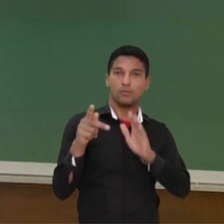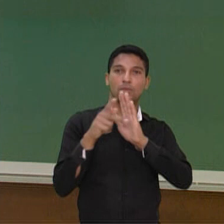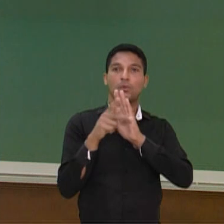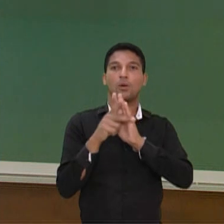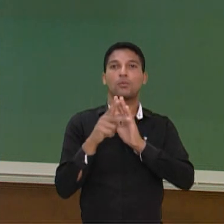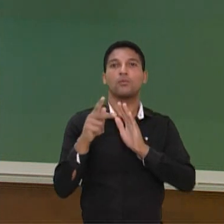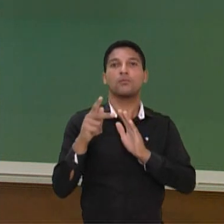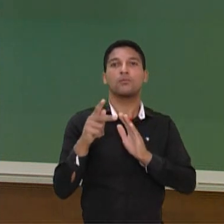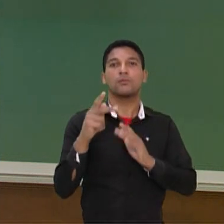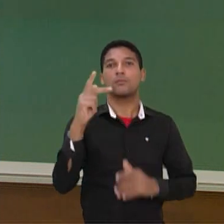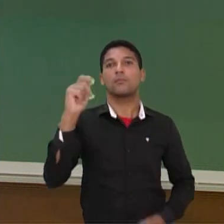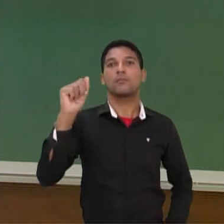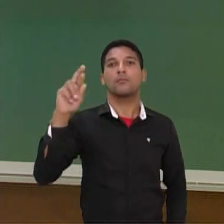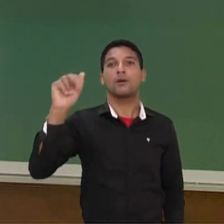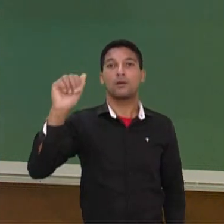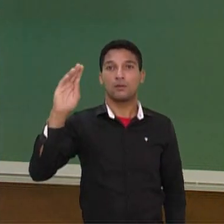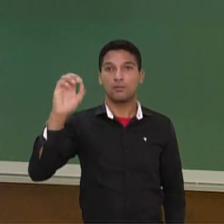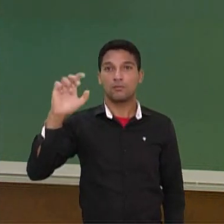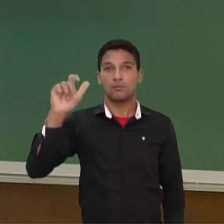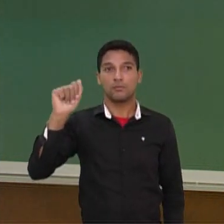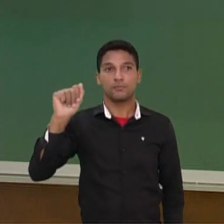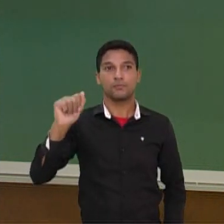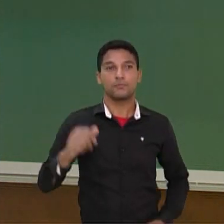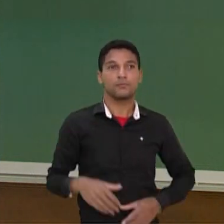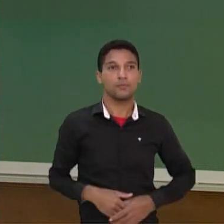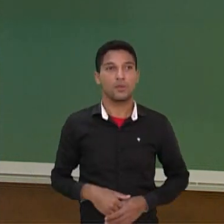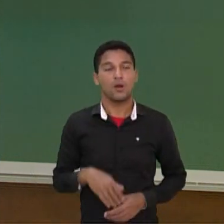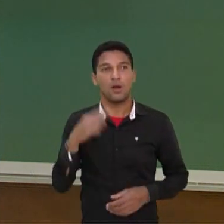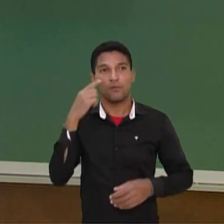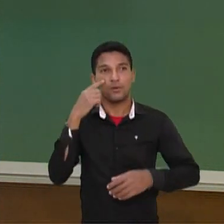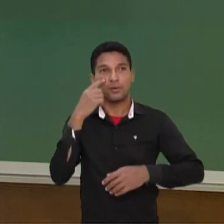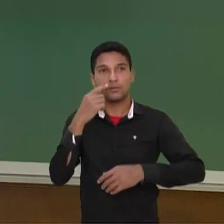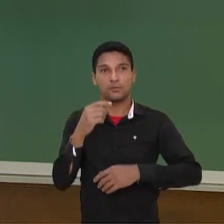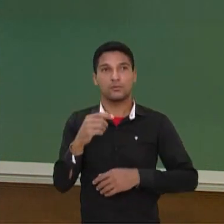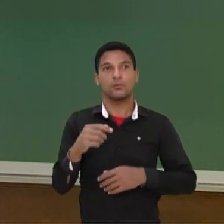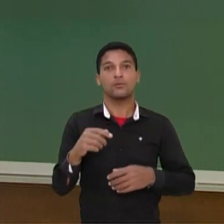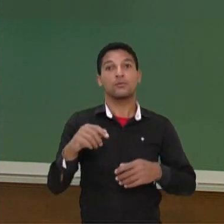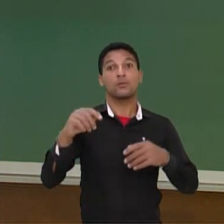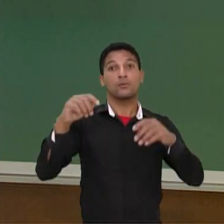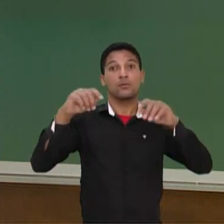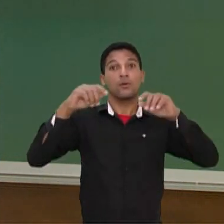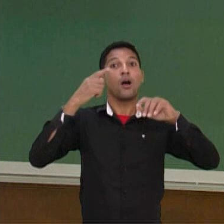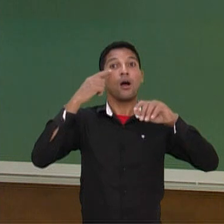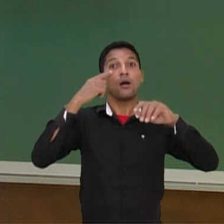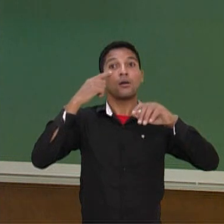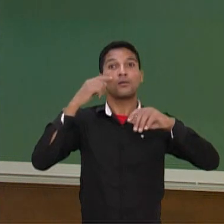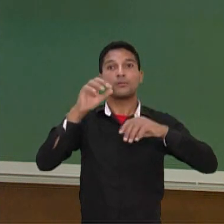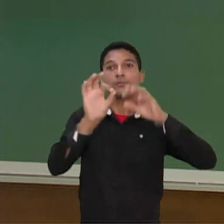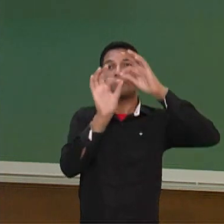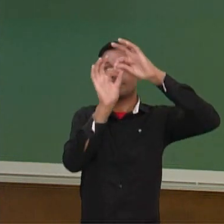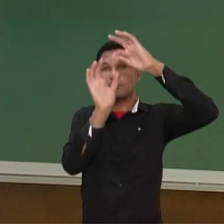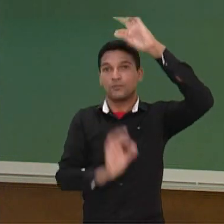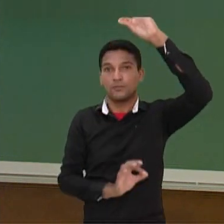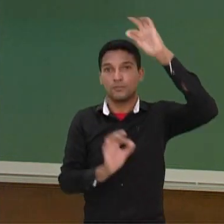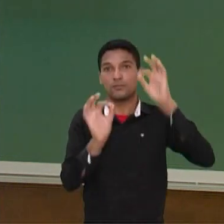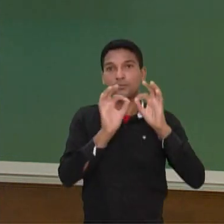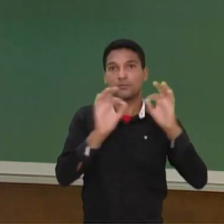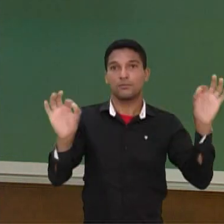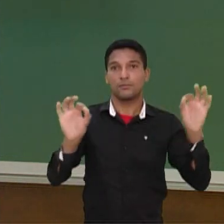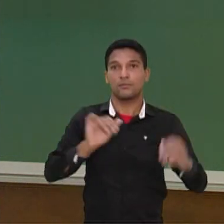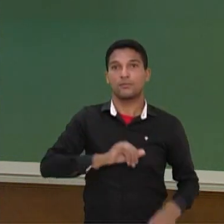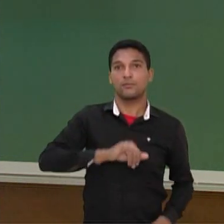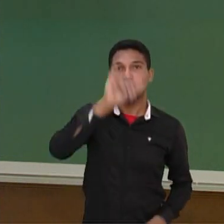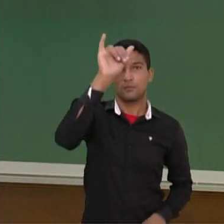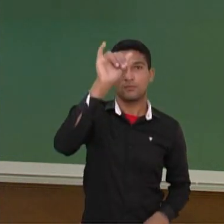né, acontece uma mudança na parábola. Que mudança é essa? Se você olhar no gráfico, nesse caso aqui, que a concavidade está voltada